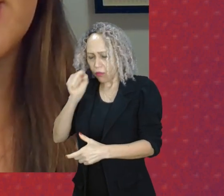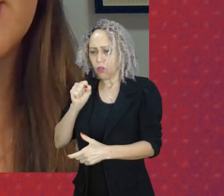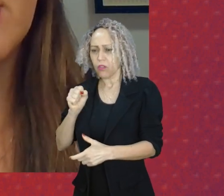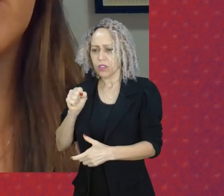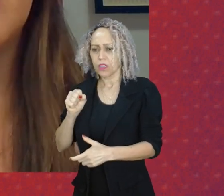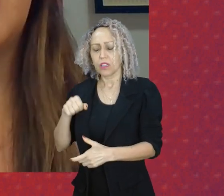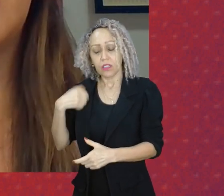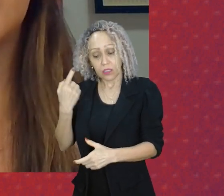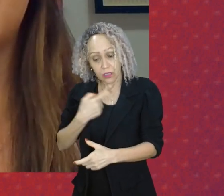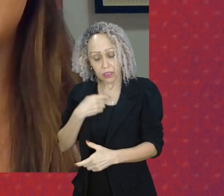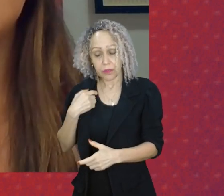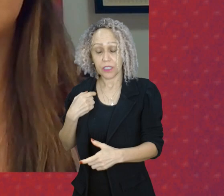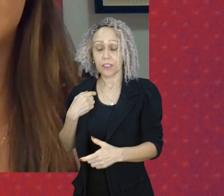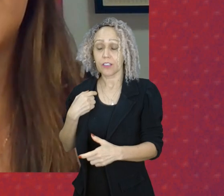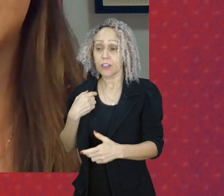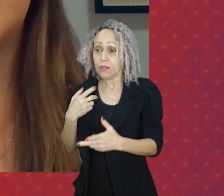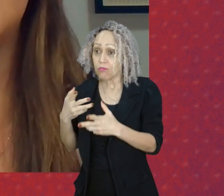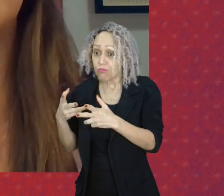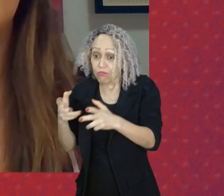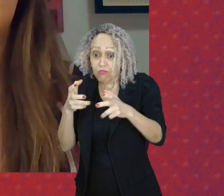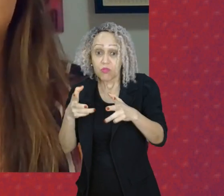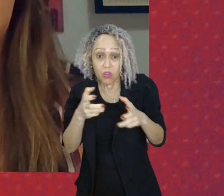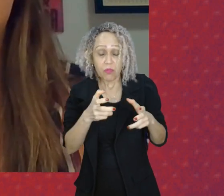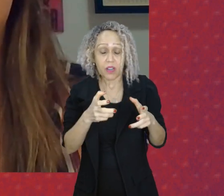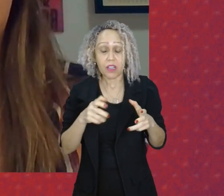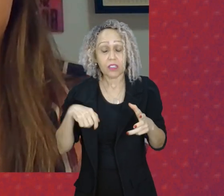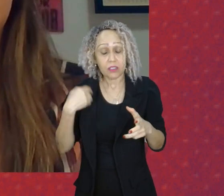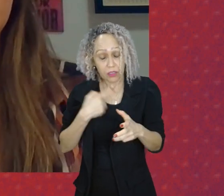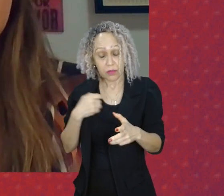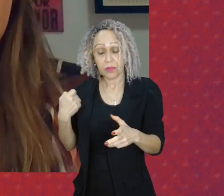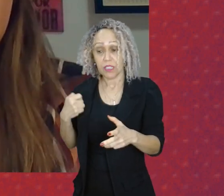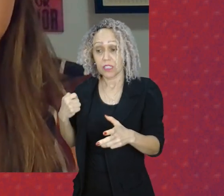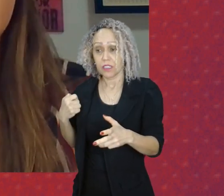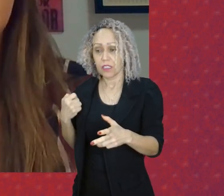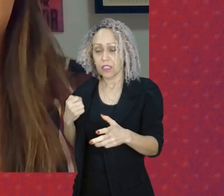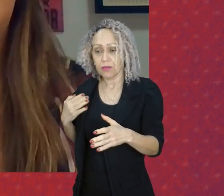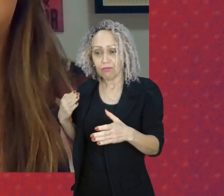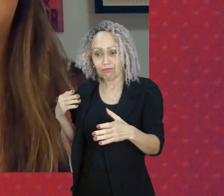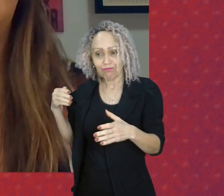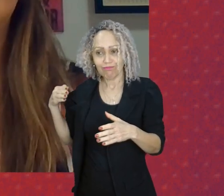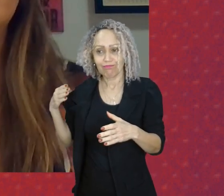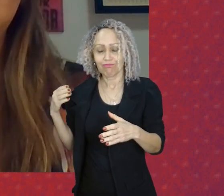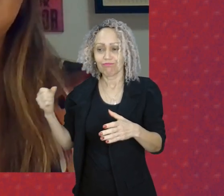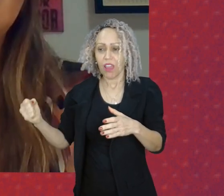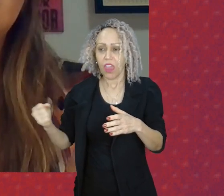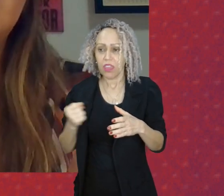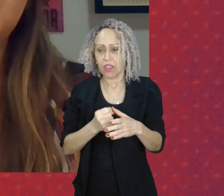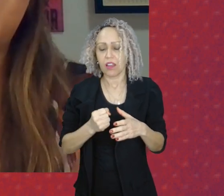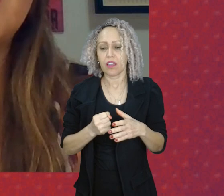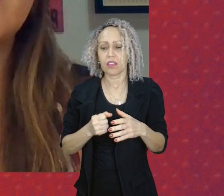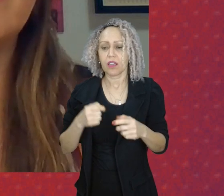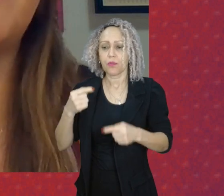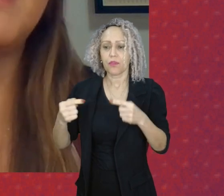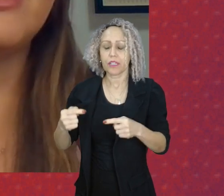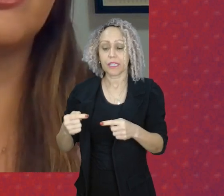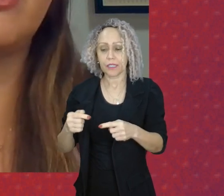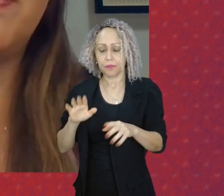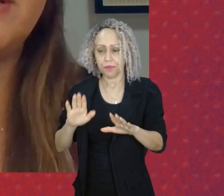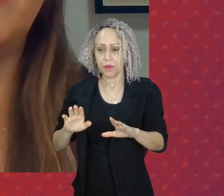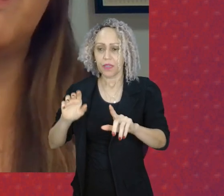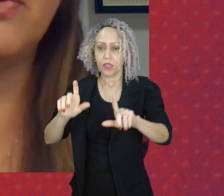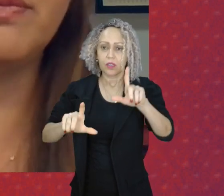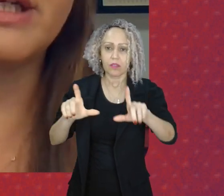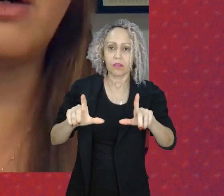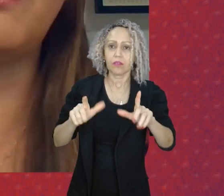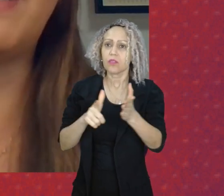que tem pressão, acho que a mídia também tem sido uma aliada da pauta das mulheres, e toda vez que tem uma pressão da mídia,